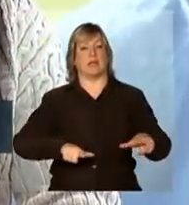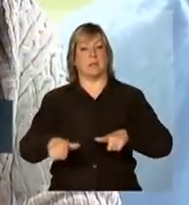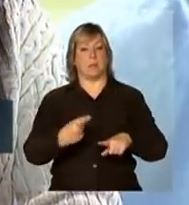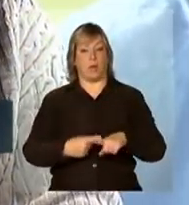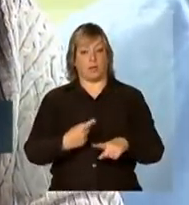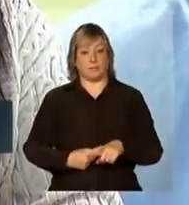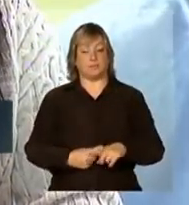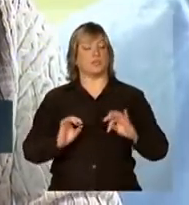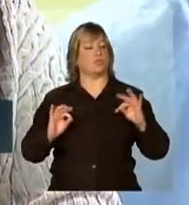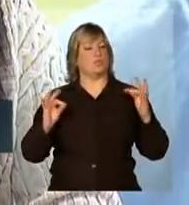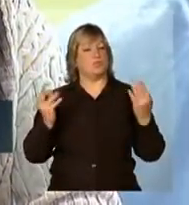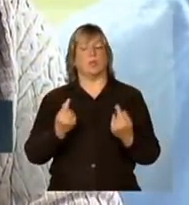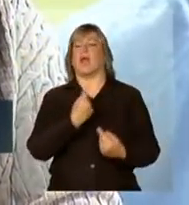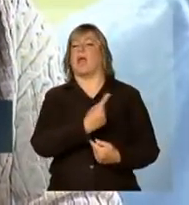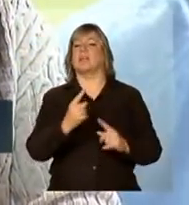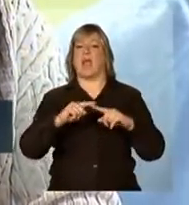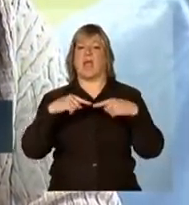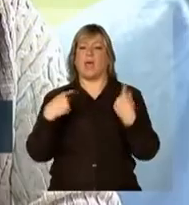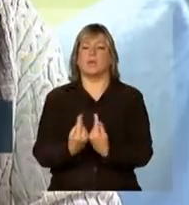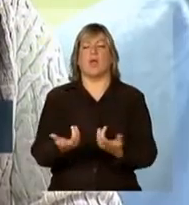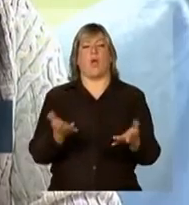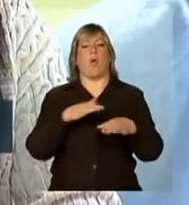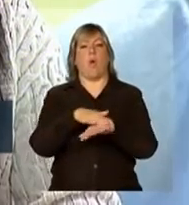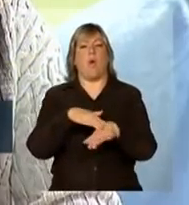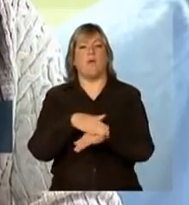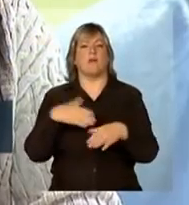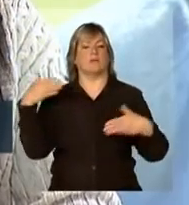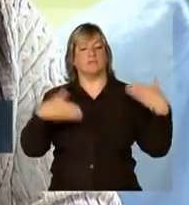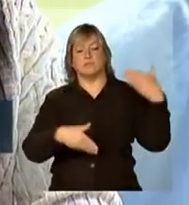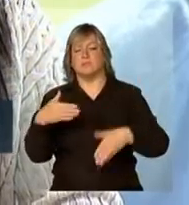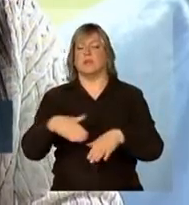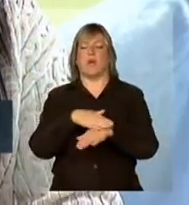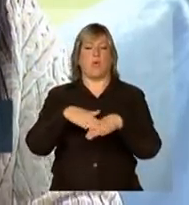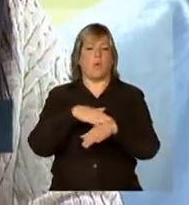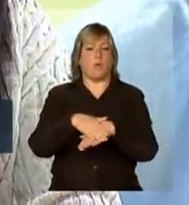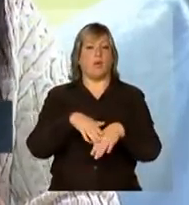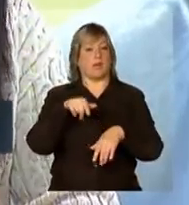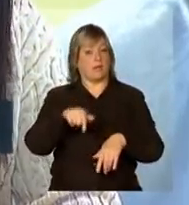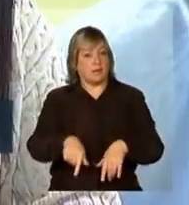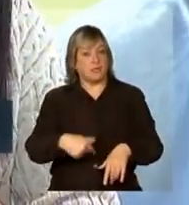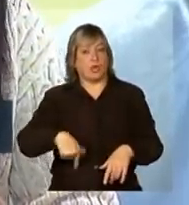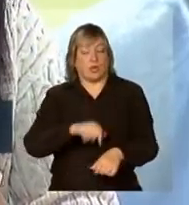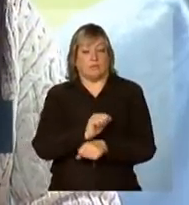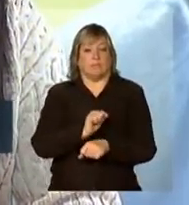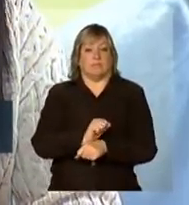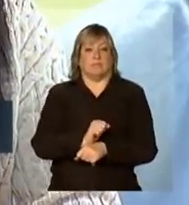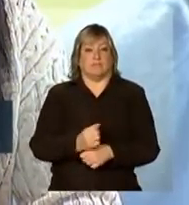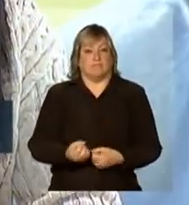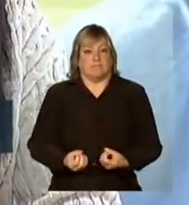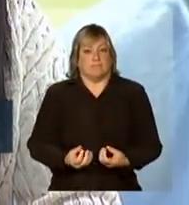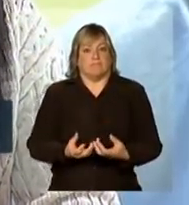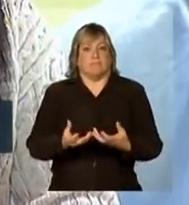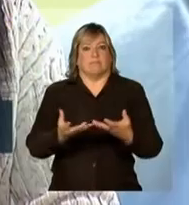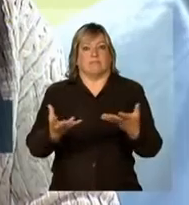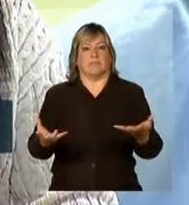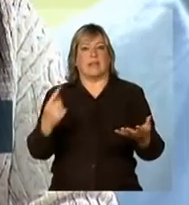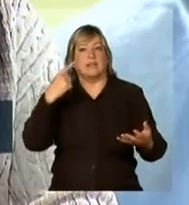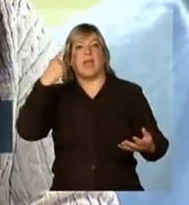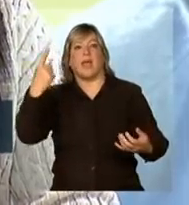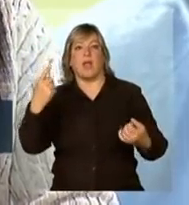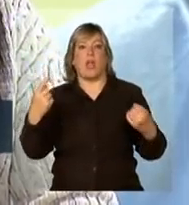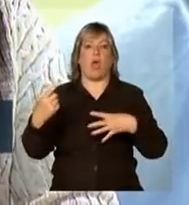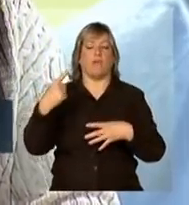processo, cada reunião, cada conversa que nós temos participado é mais uma perspectiva que vai nascendo, é mais a ideia